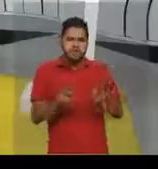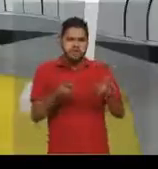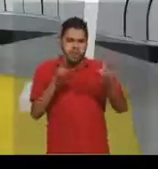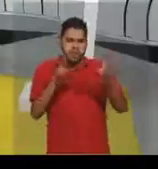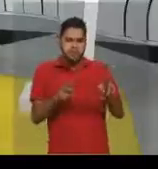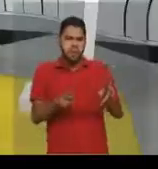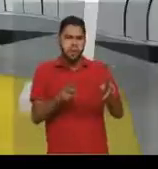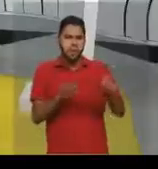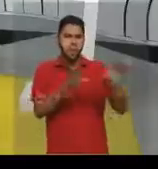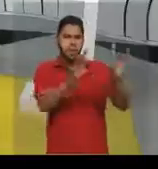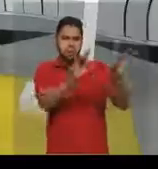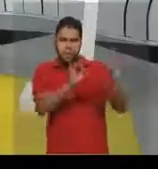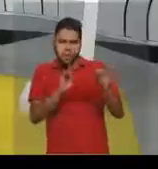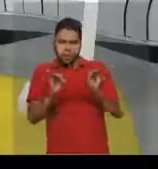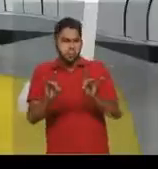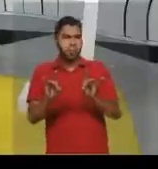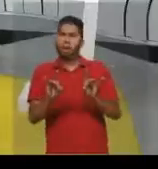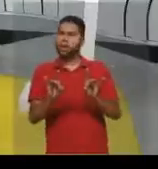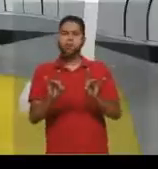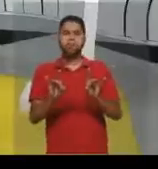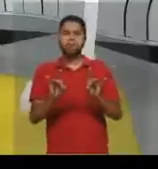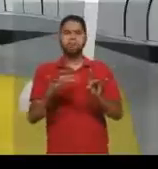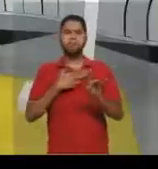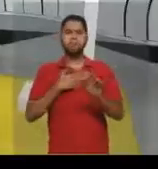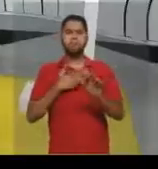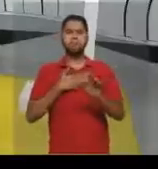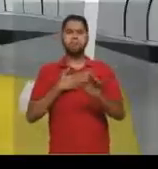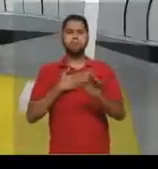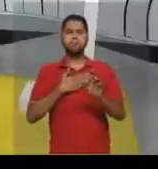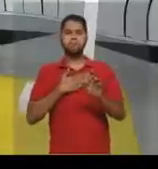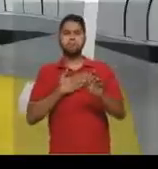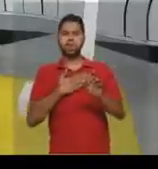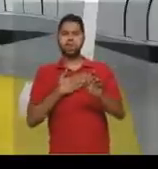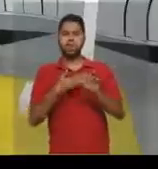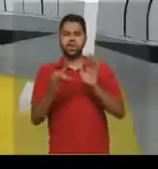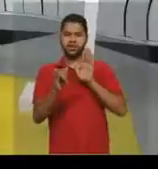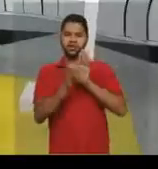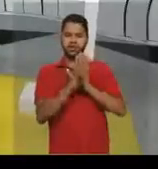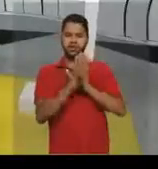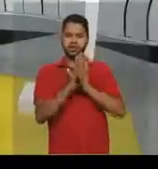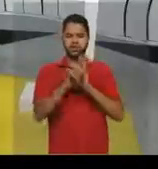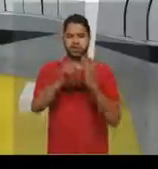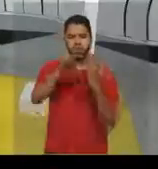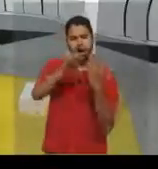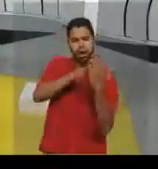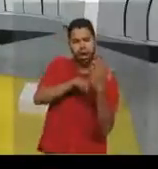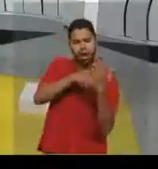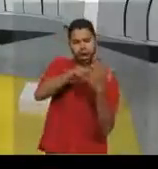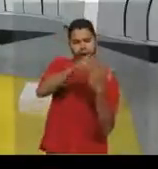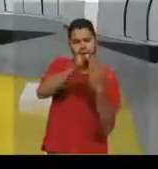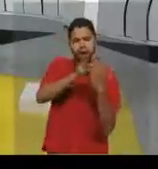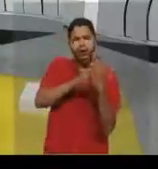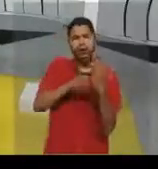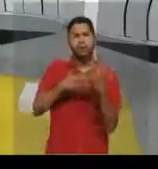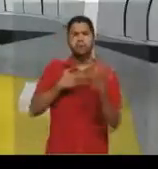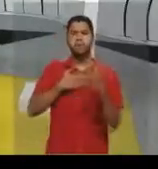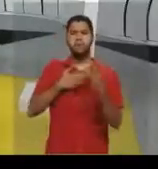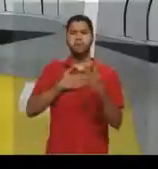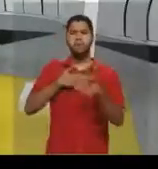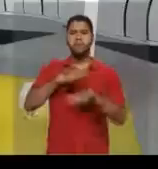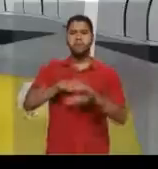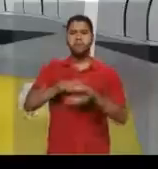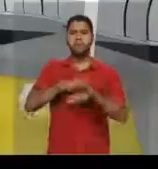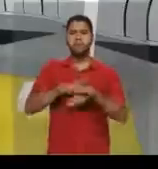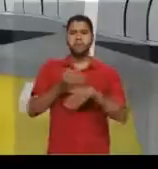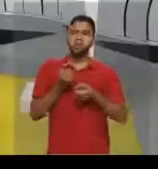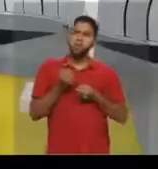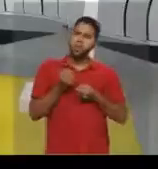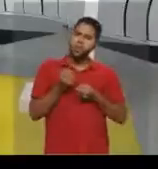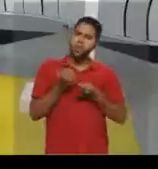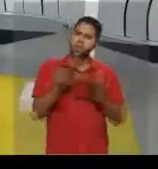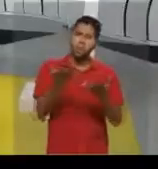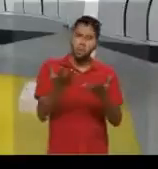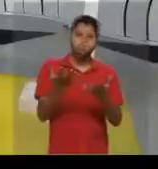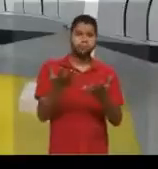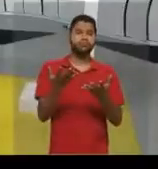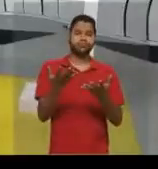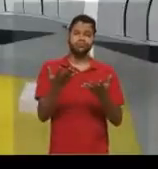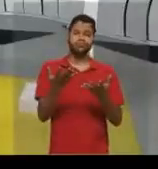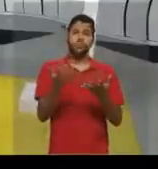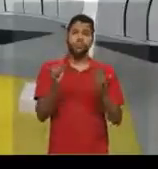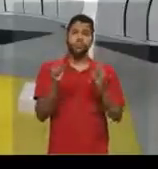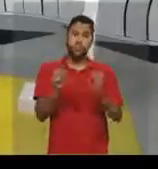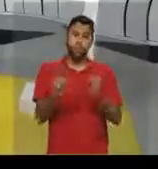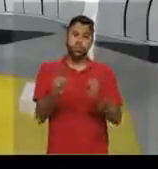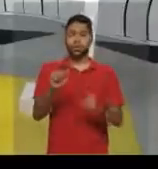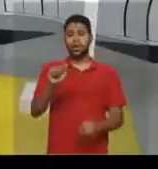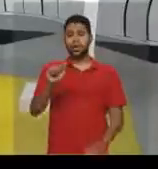na nossa obra de arte a nossa identidade, a nossa maneira de se expressar, sendo ela